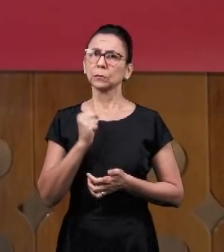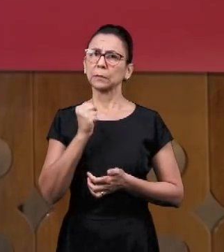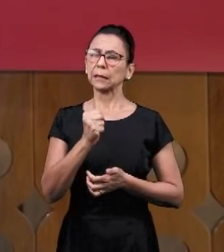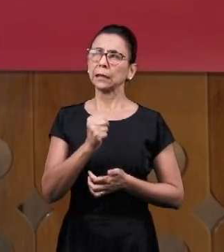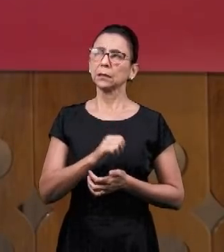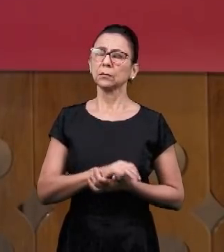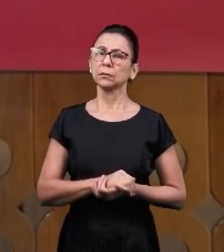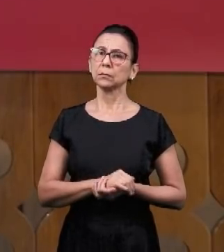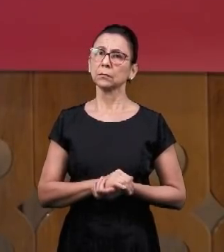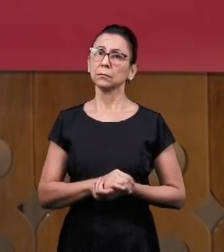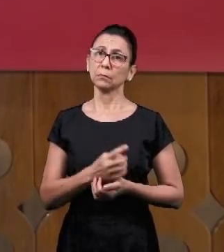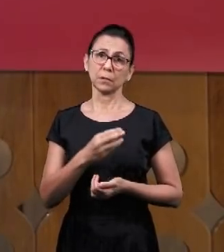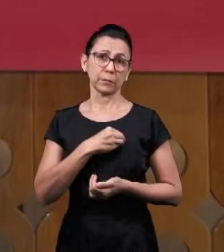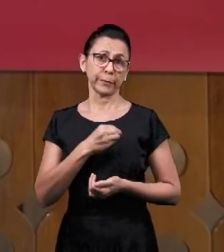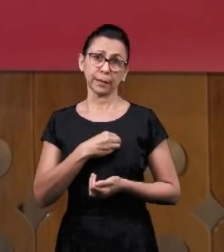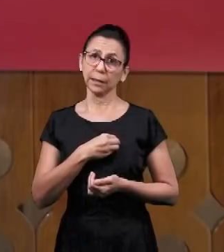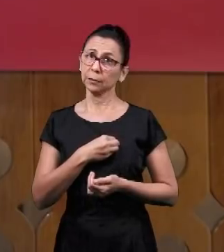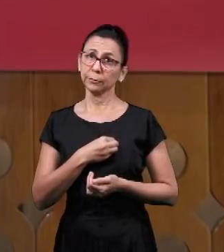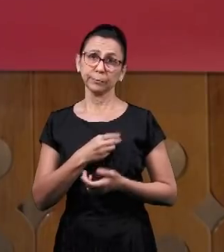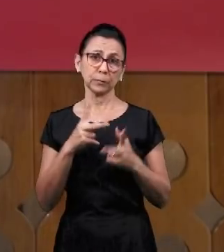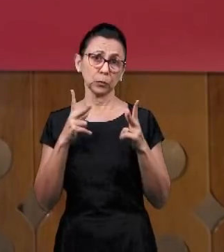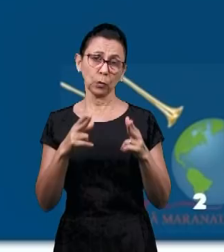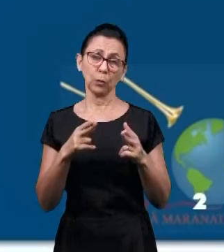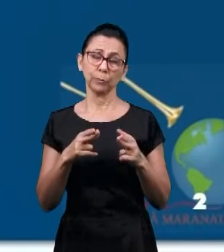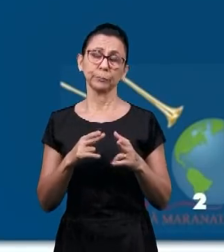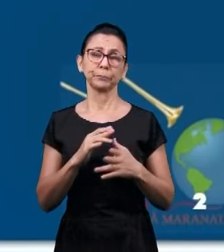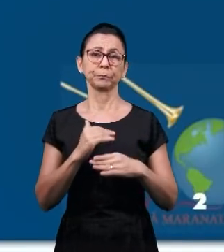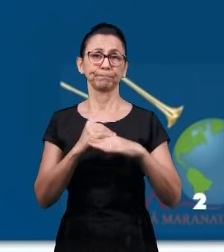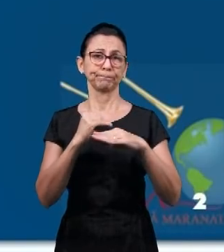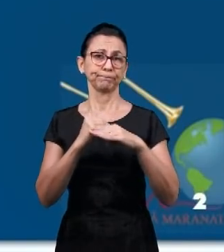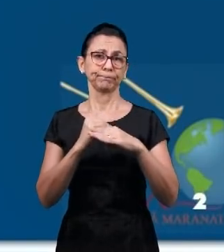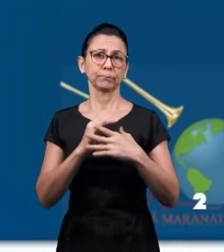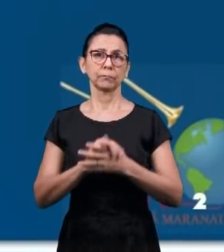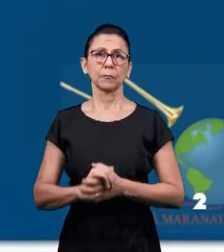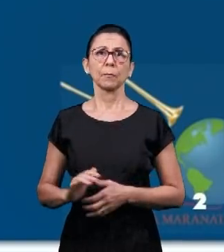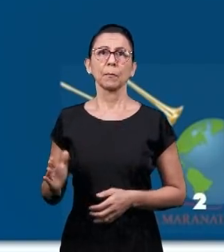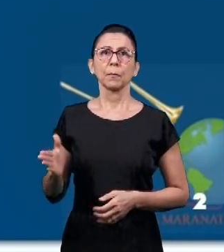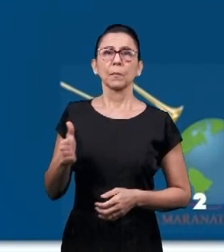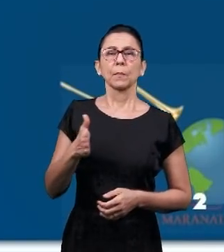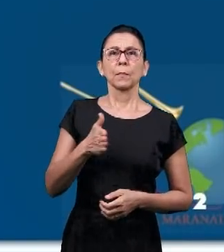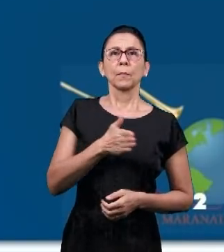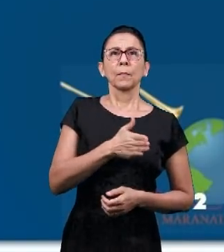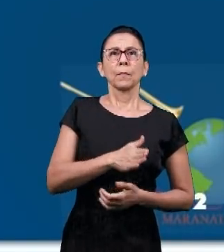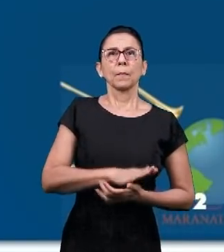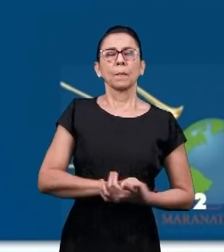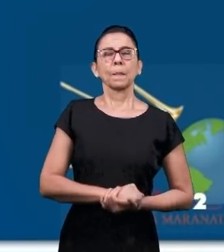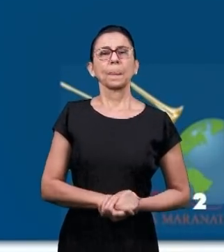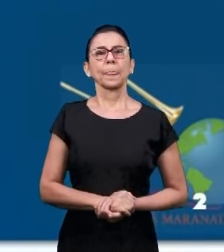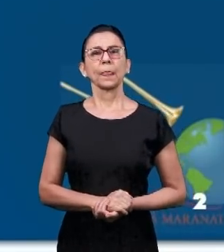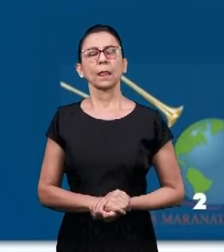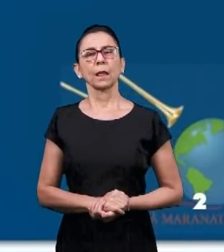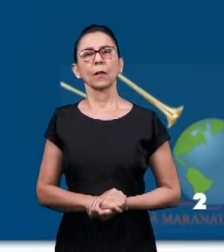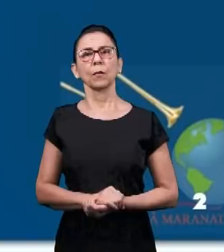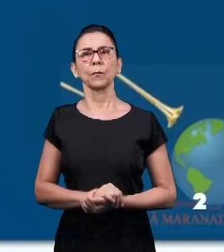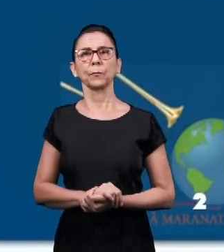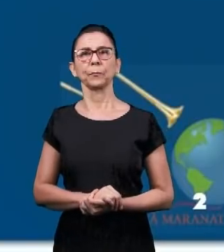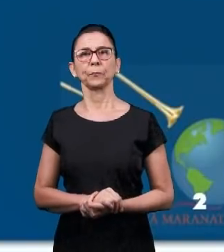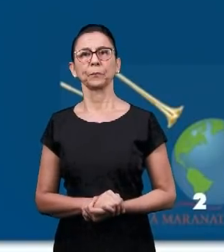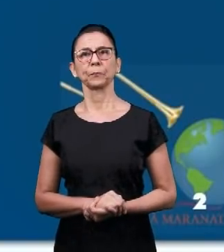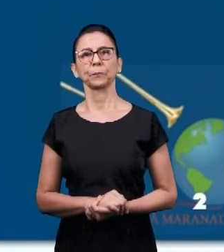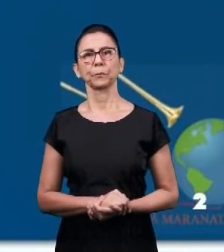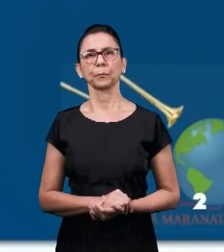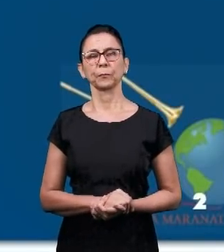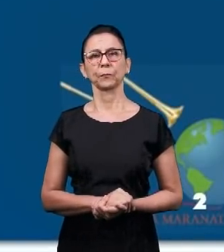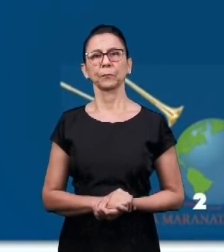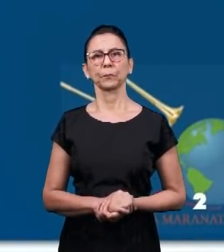passa o próximo. O qual se levanta contra tudo que se chama Deus, ou se adora de sorte, que se sentará como Deus